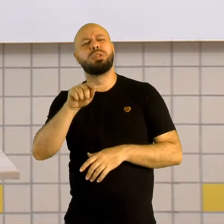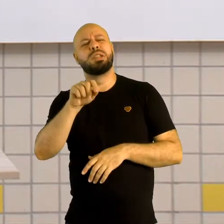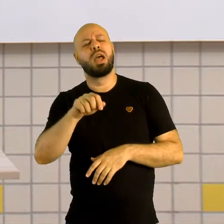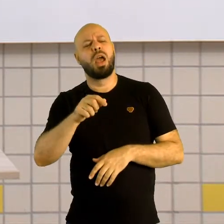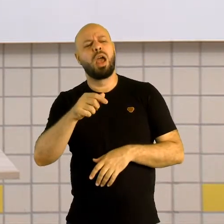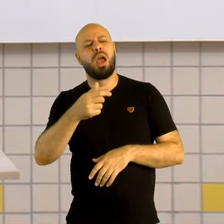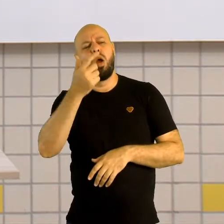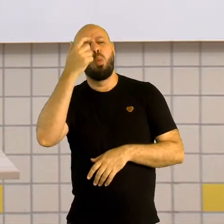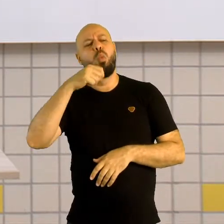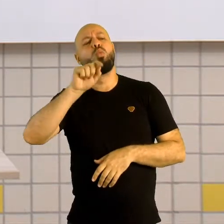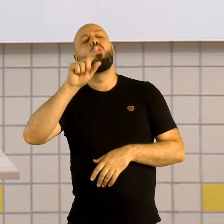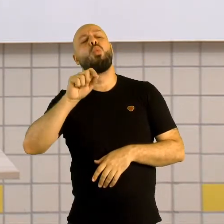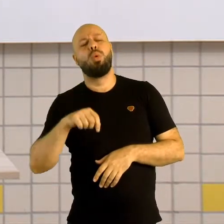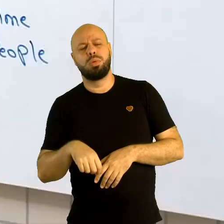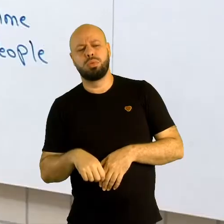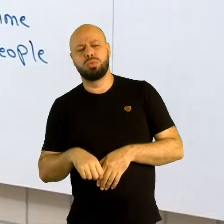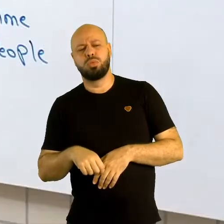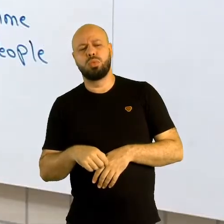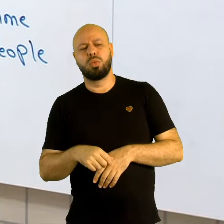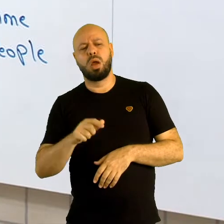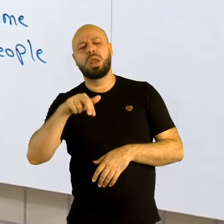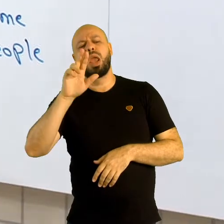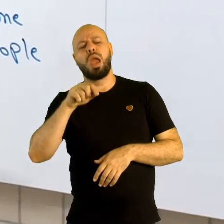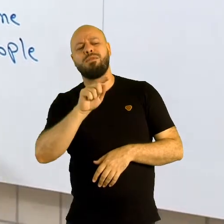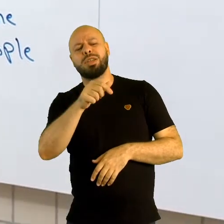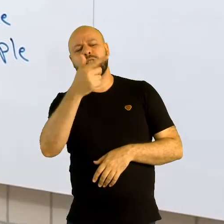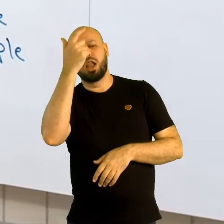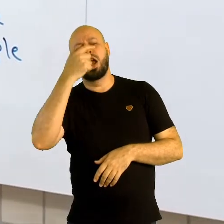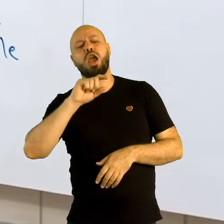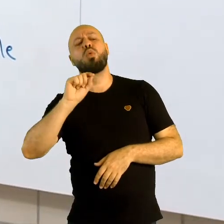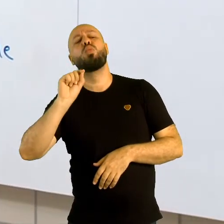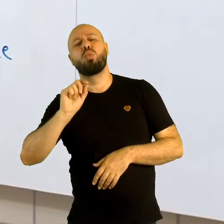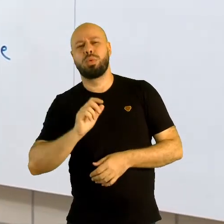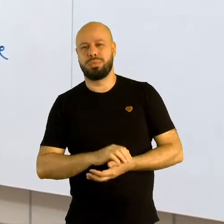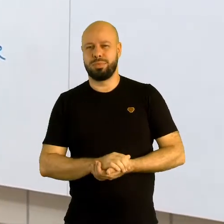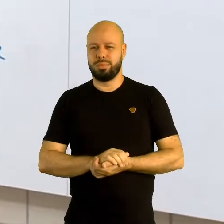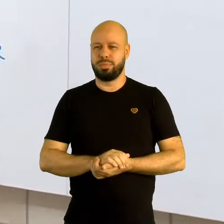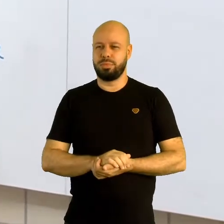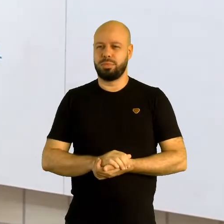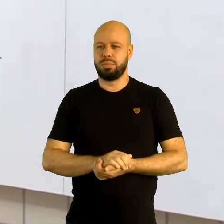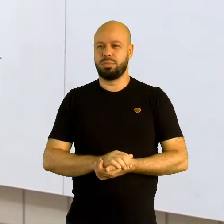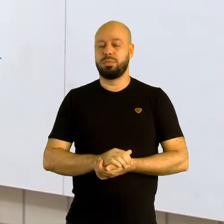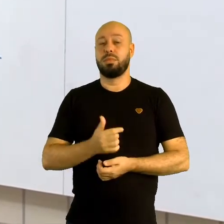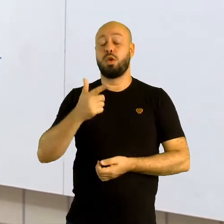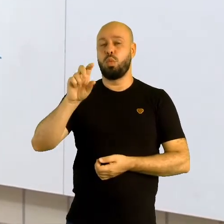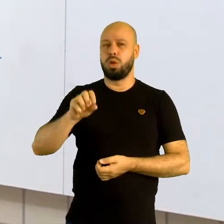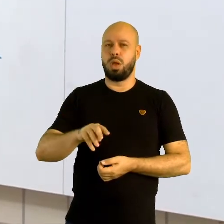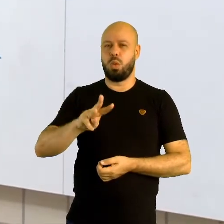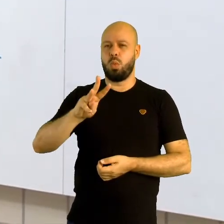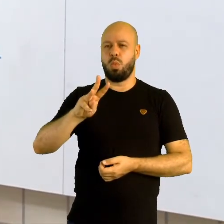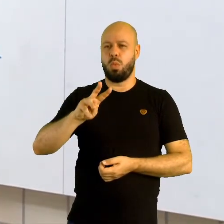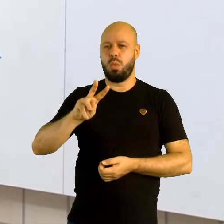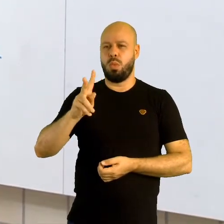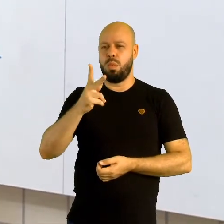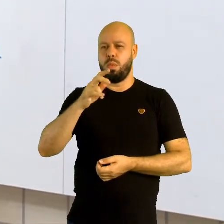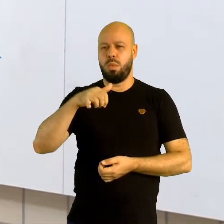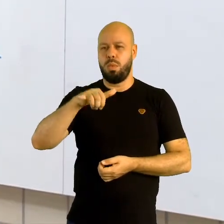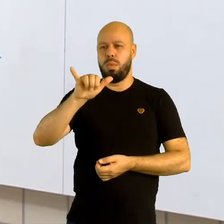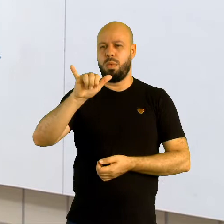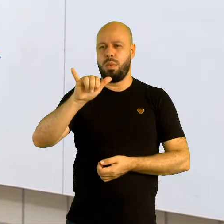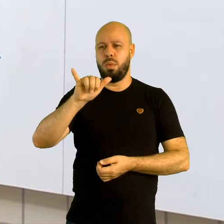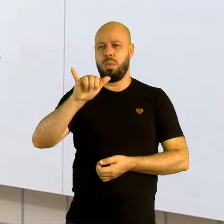você? Alright? Nós temos também why. Why tem a ver com